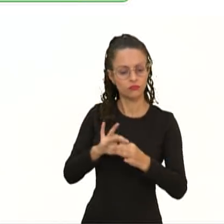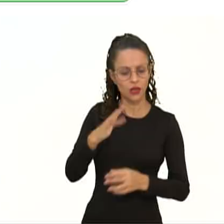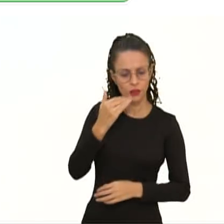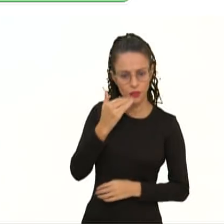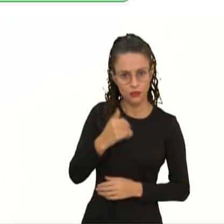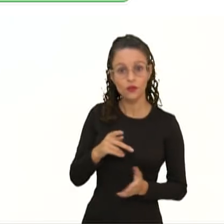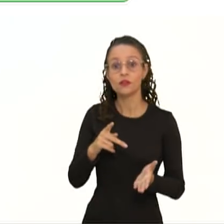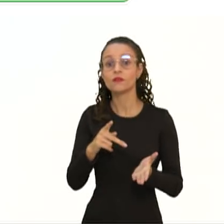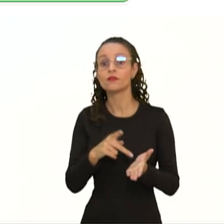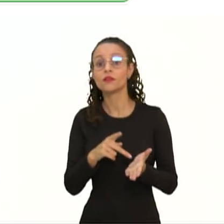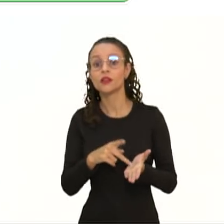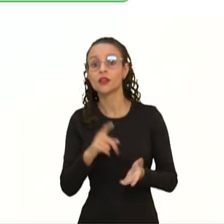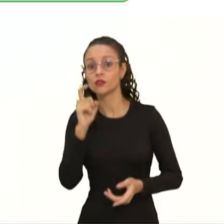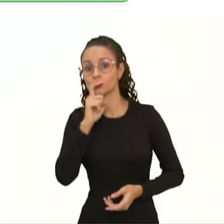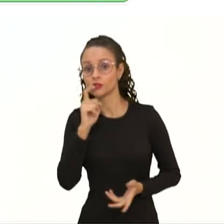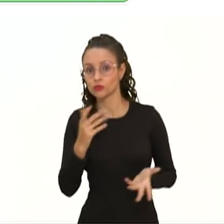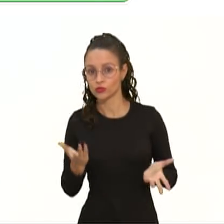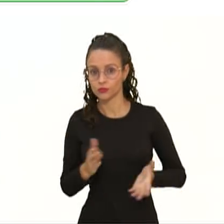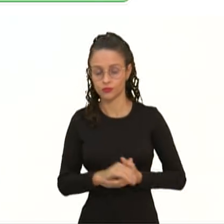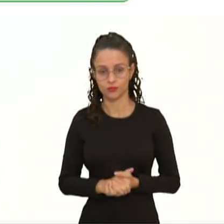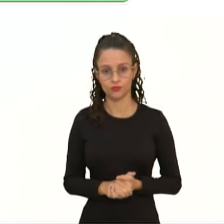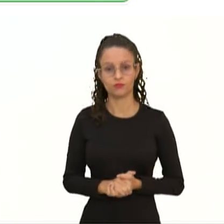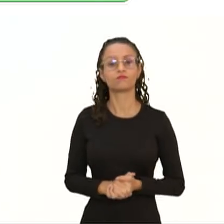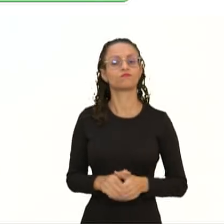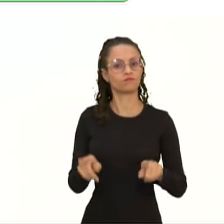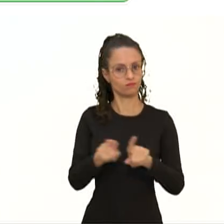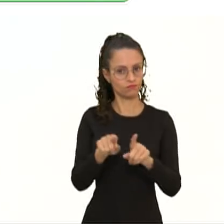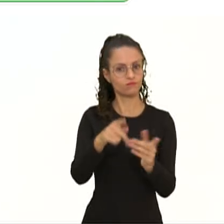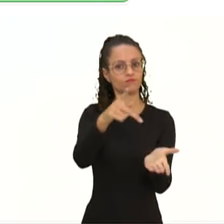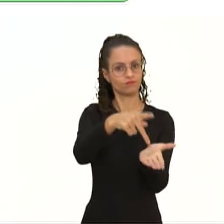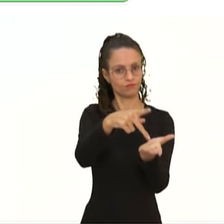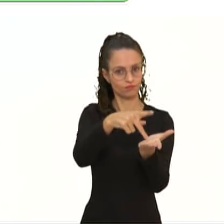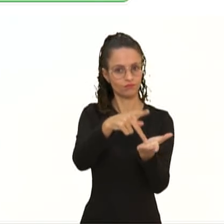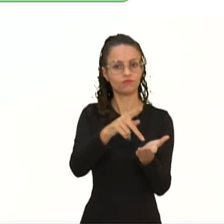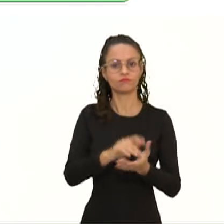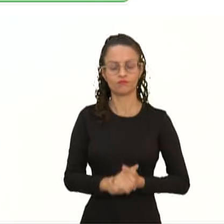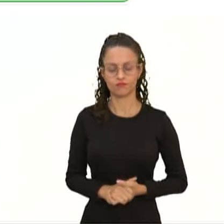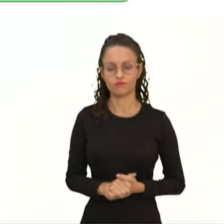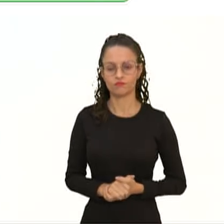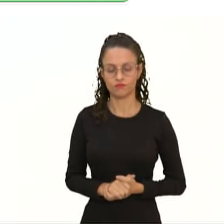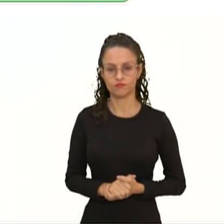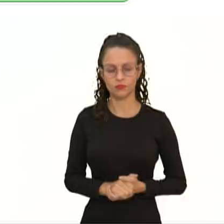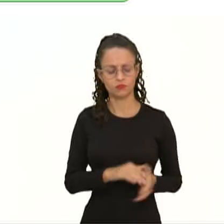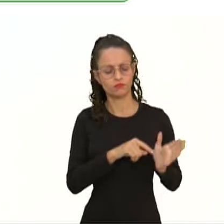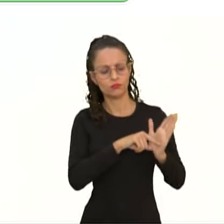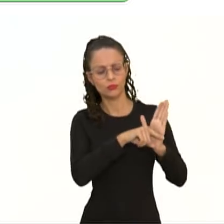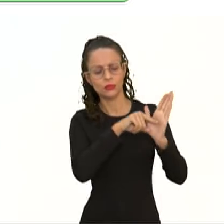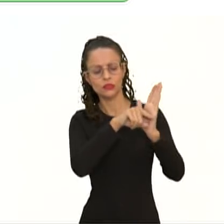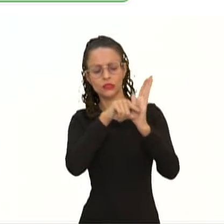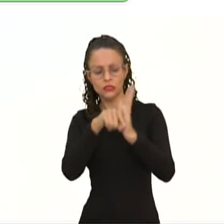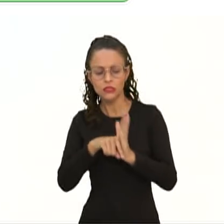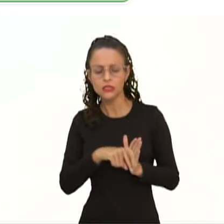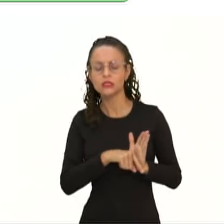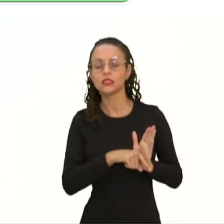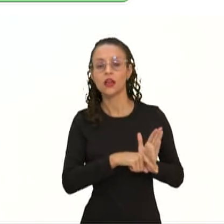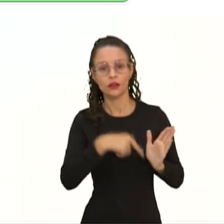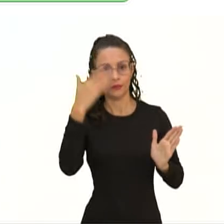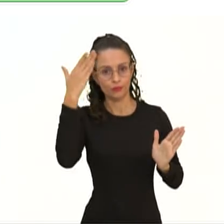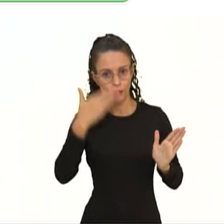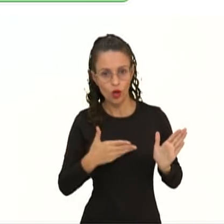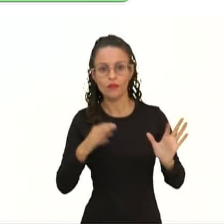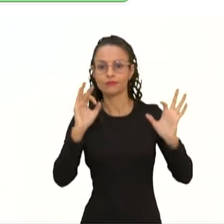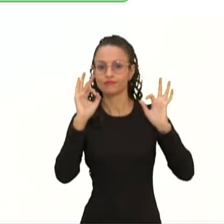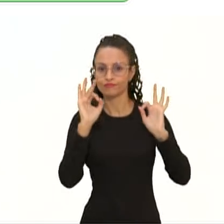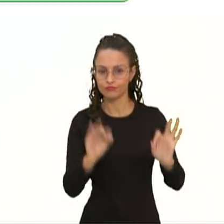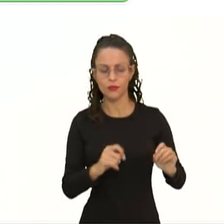que isso é um mito ou é uma verdade? Também é uma verdade. Então, segundo as pesquisas, tá? Todos os